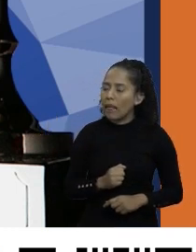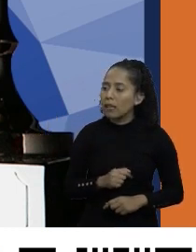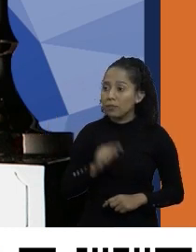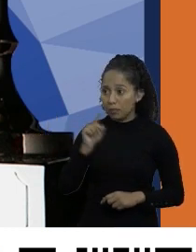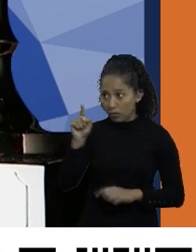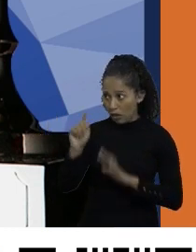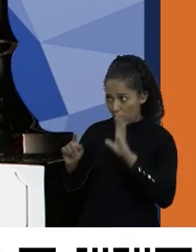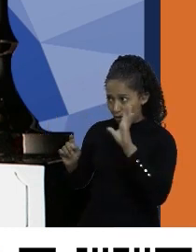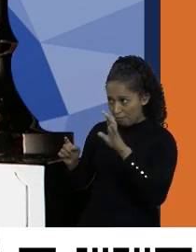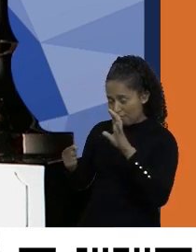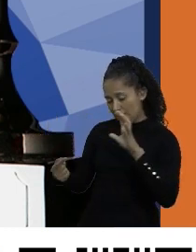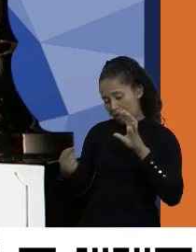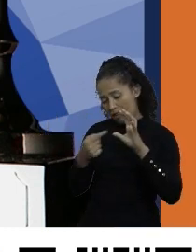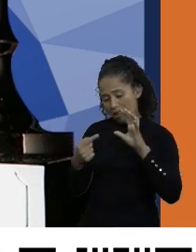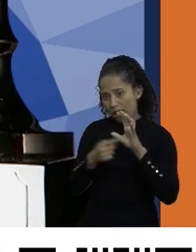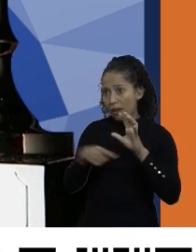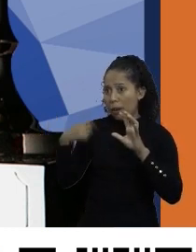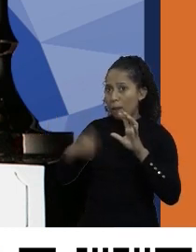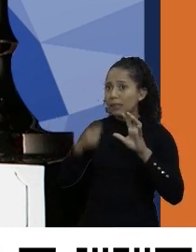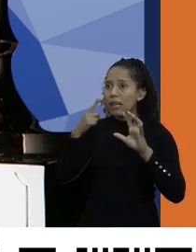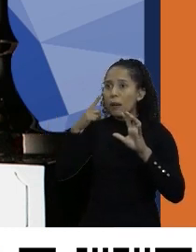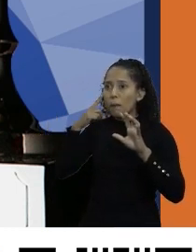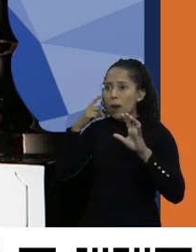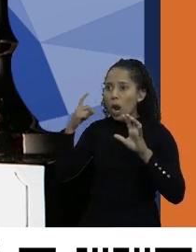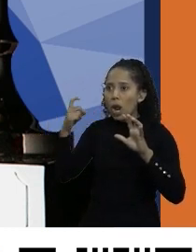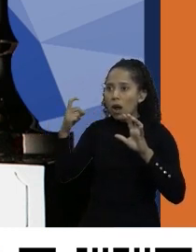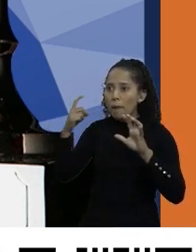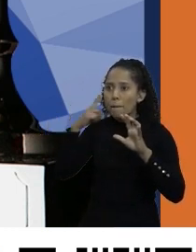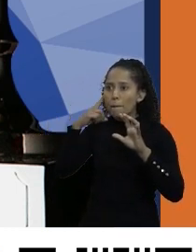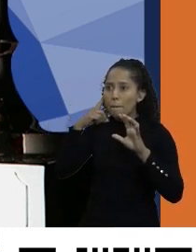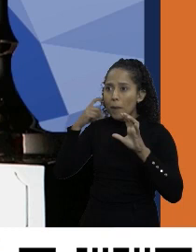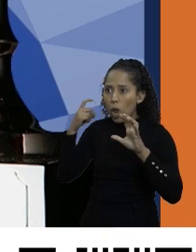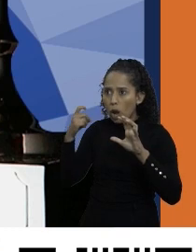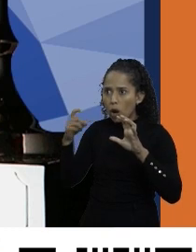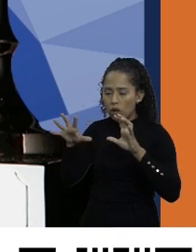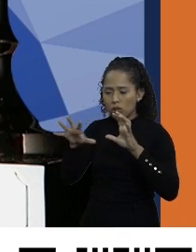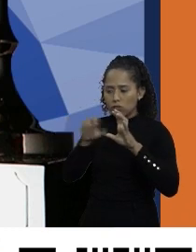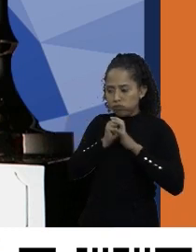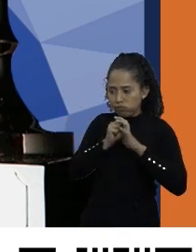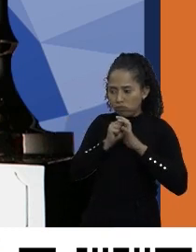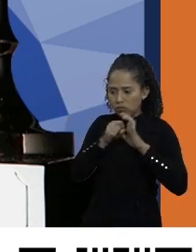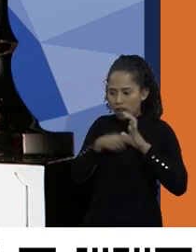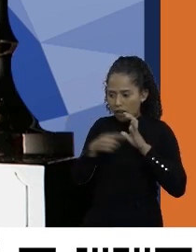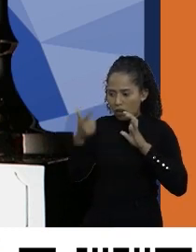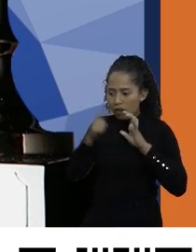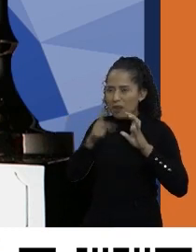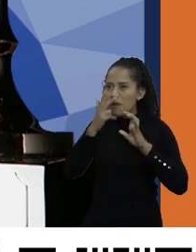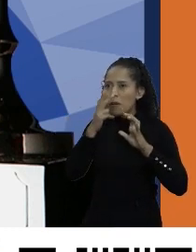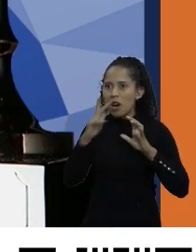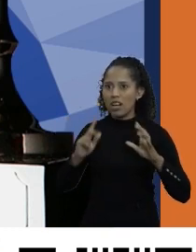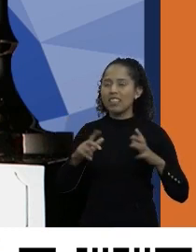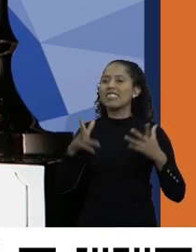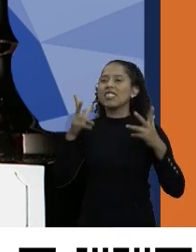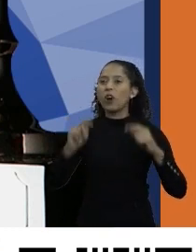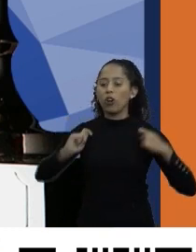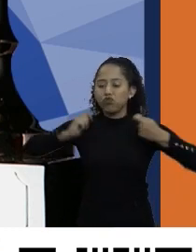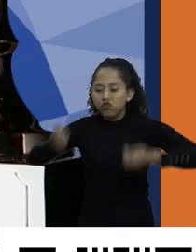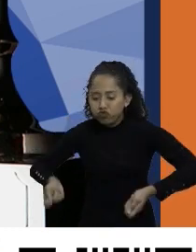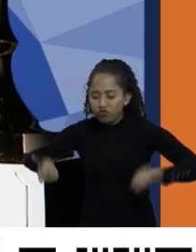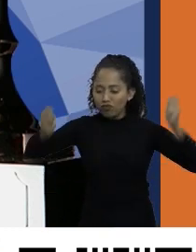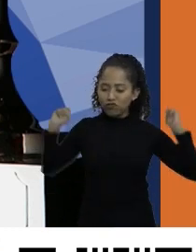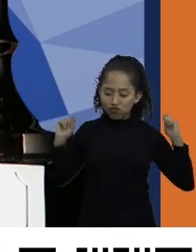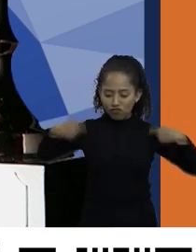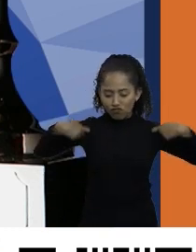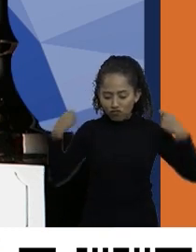para encaixar a mão na bola, precisa fazer barulho. Barulho bom, encaixe bom. Parecia um Mr. Miyagi. Tira casaco, bota casaco. Tira casaco, bota